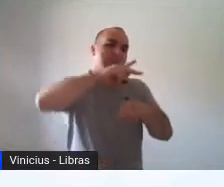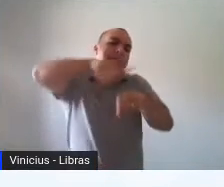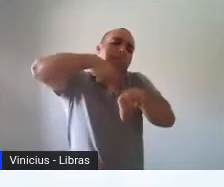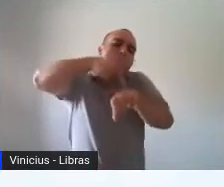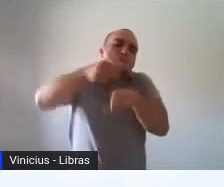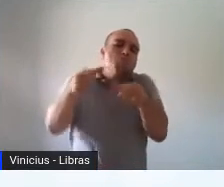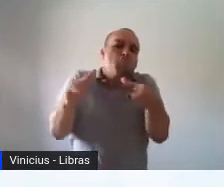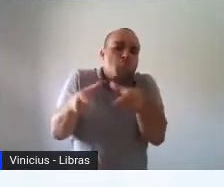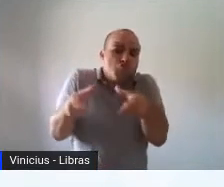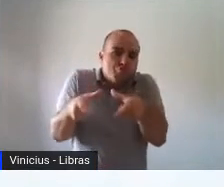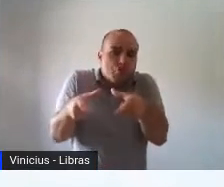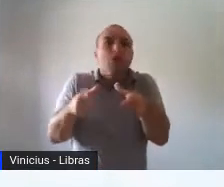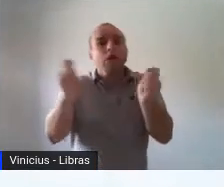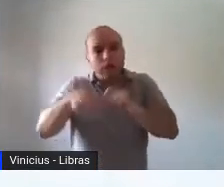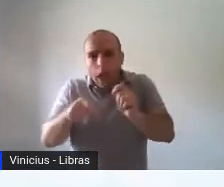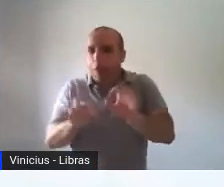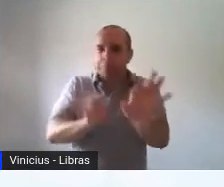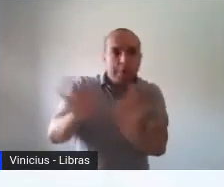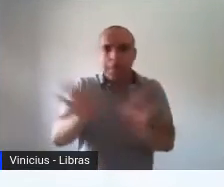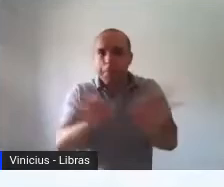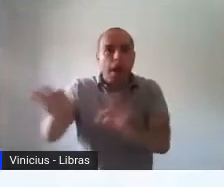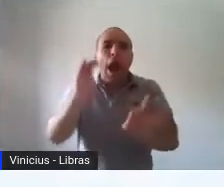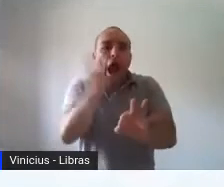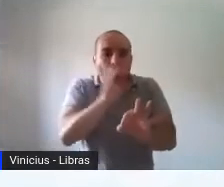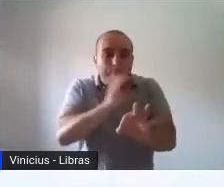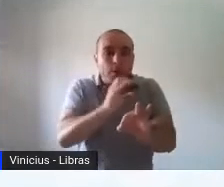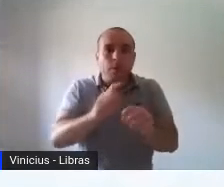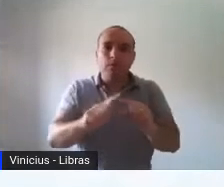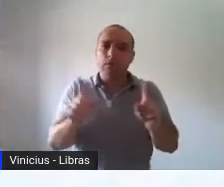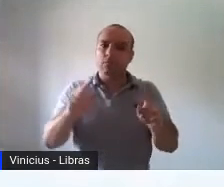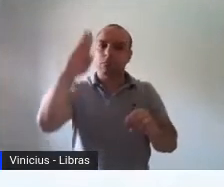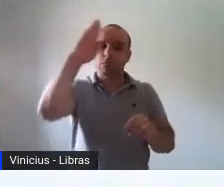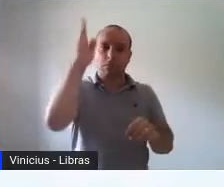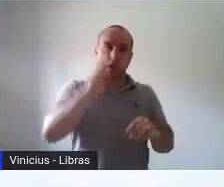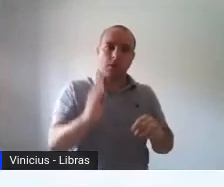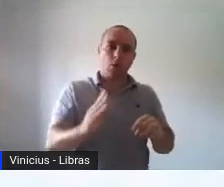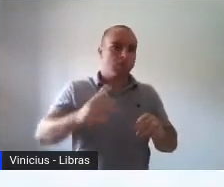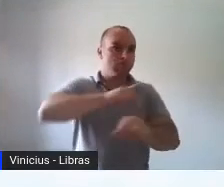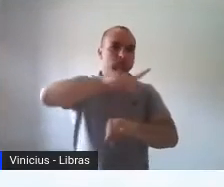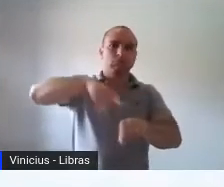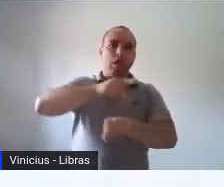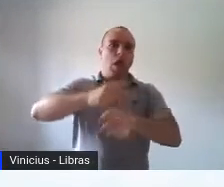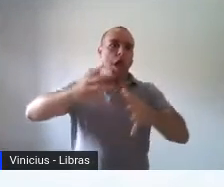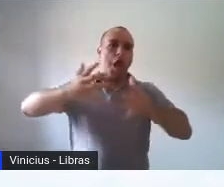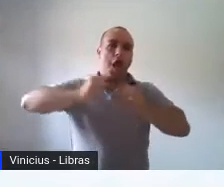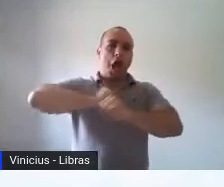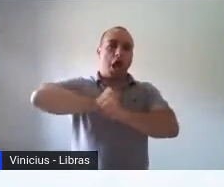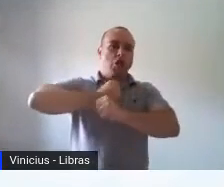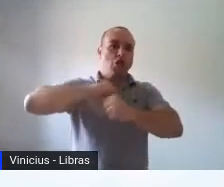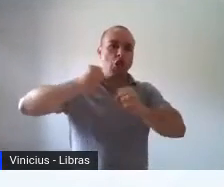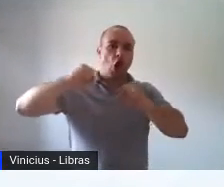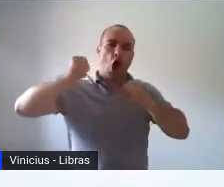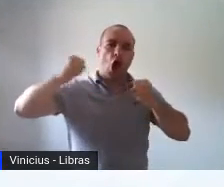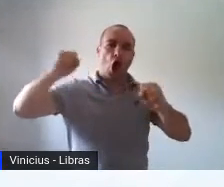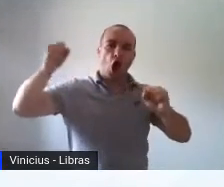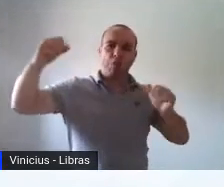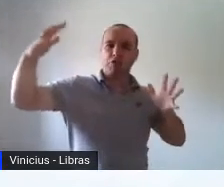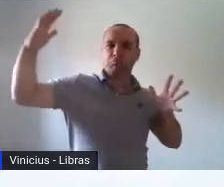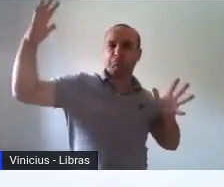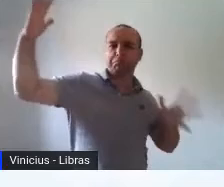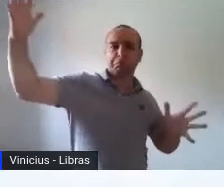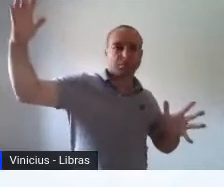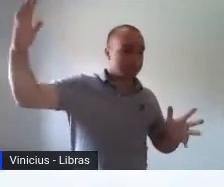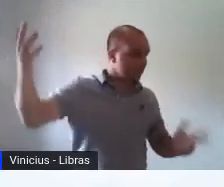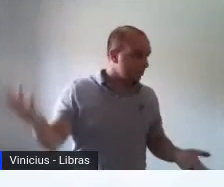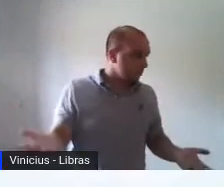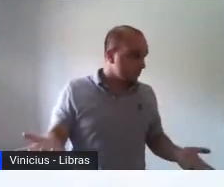ter estruturas fortes como nós tínhamos, e isso ainda com muitas fragilidades. Então, é importante, como você colocou, que as instituições